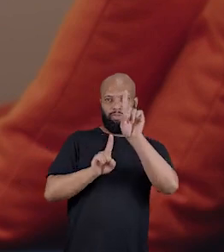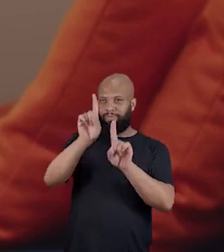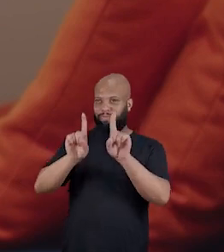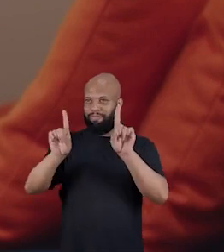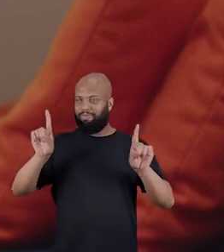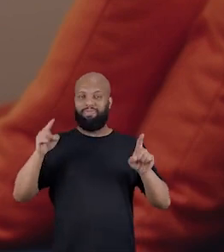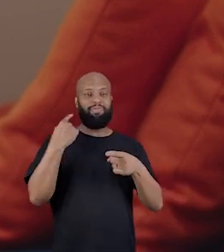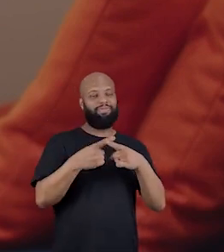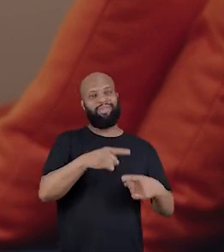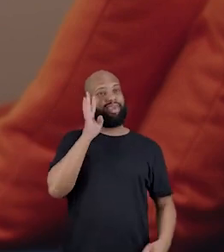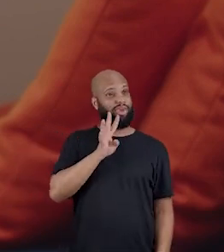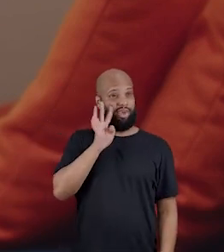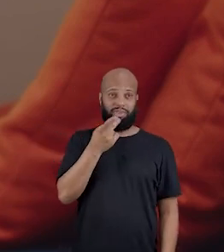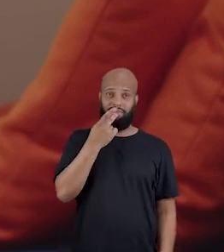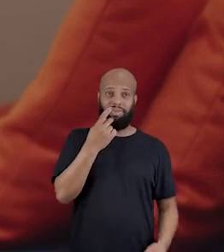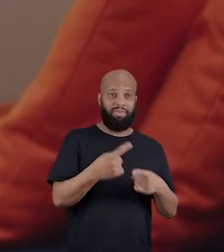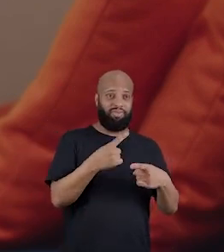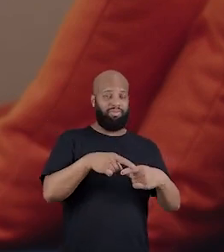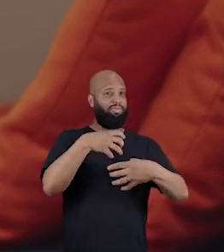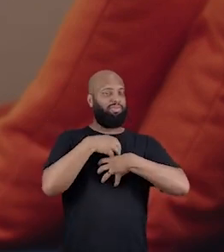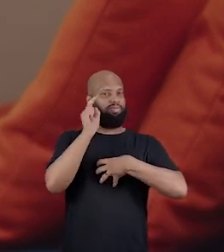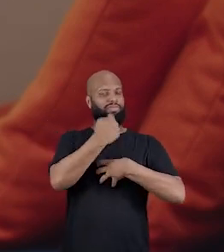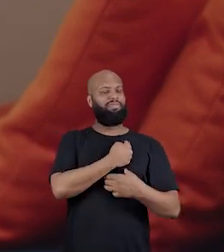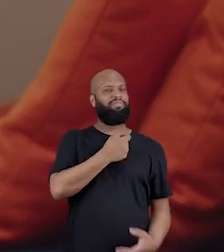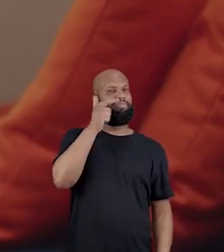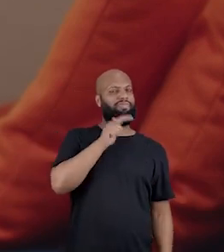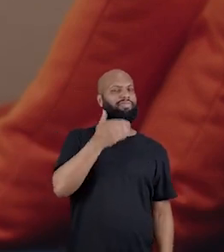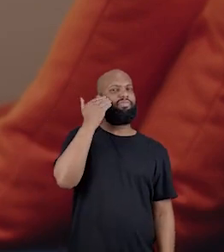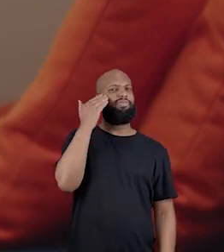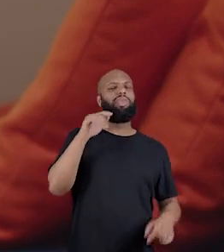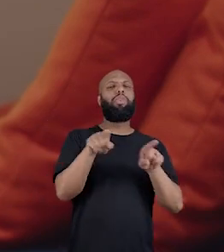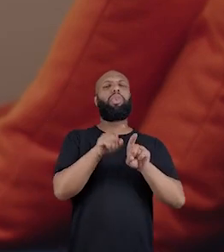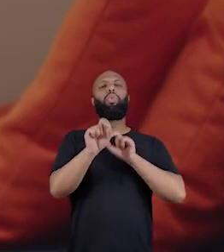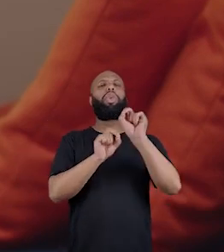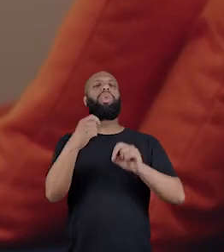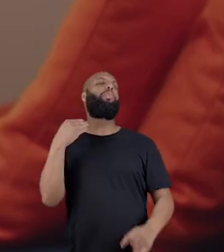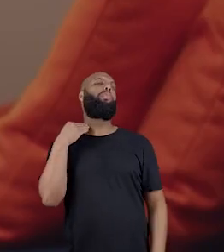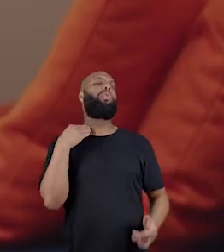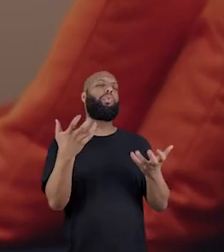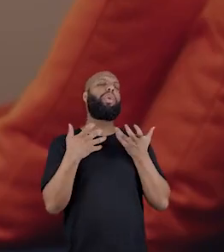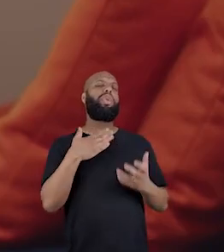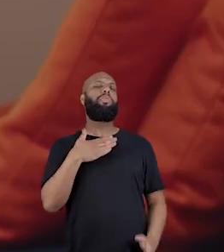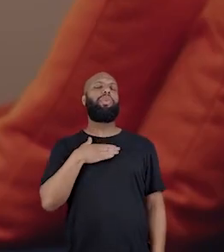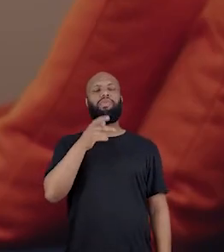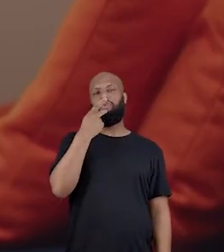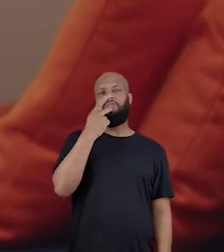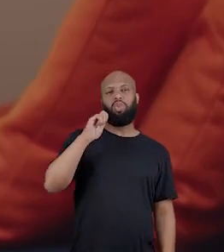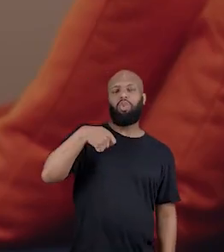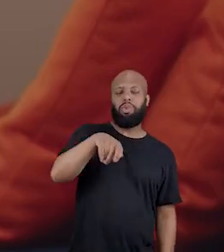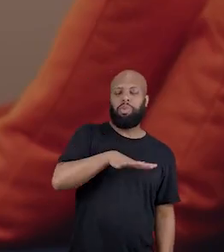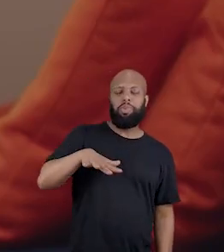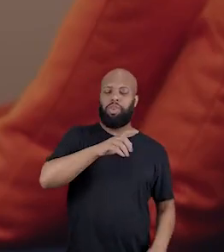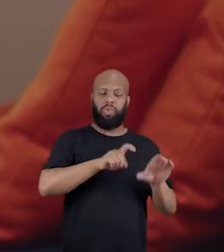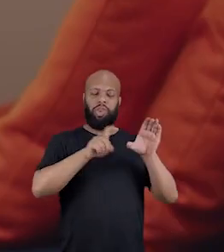um parâmetro. E, de novo, é legal de falar, porque é um parâmetro até para a gente ter, assim, o que o banco espera de mim quando ele está falando do ambiente